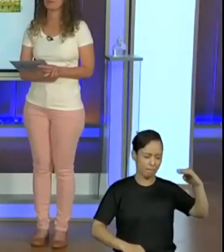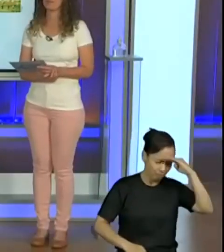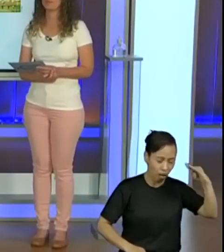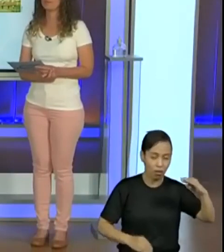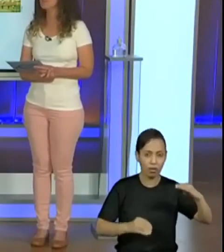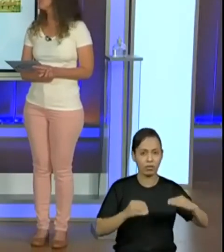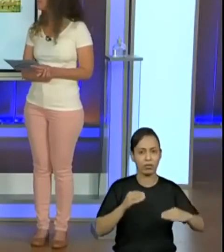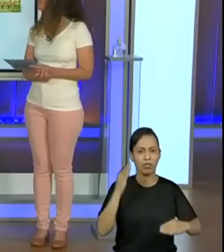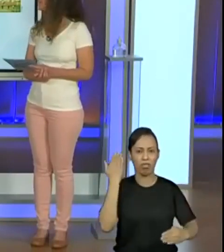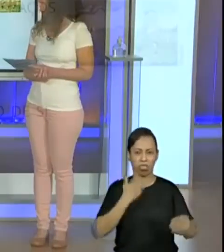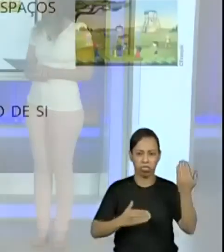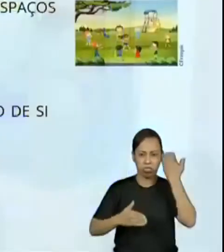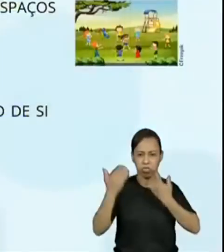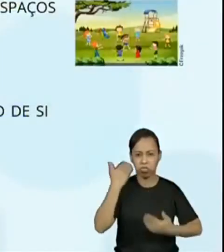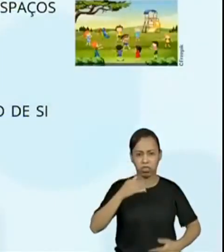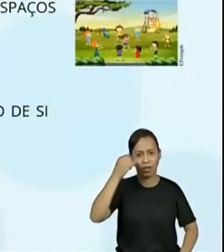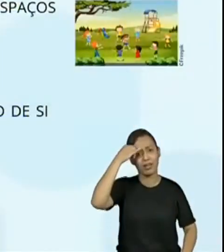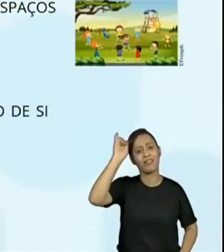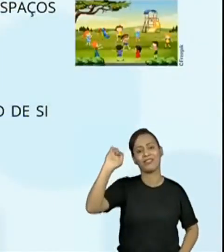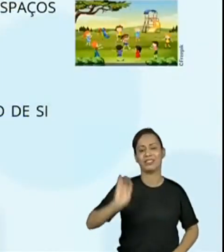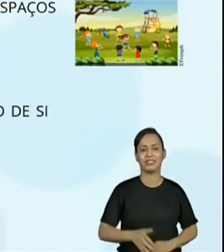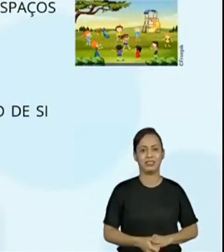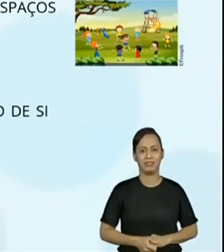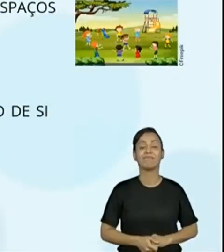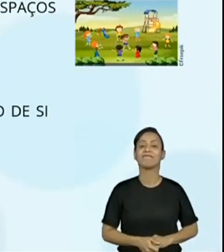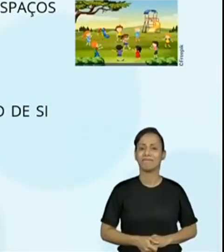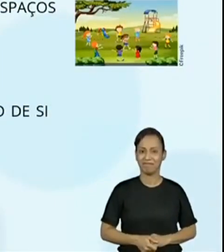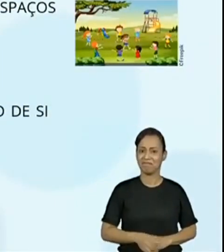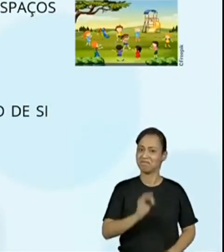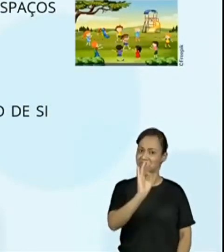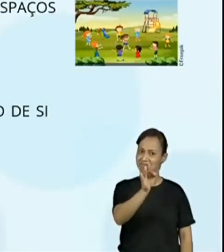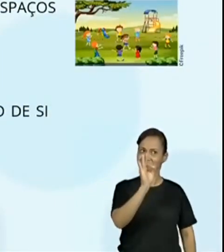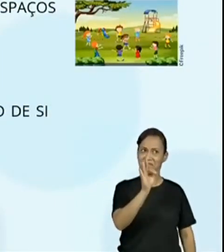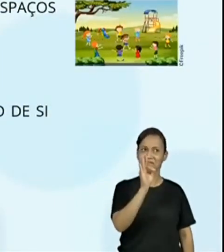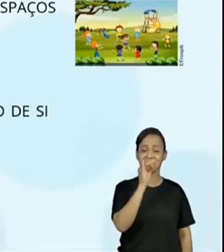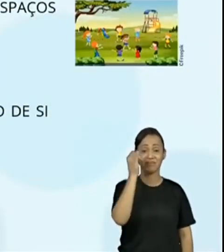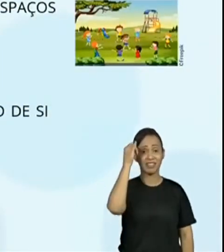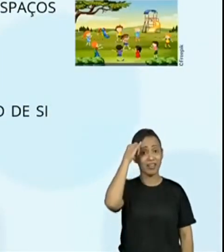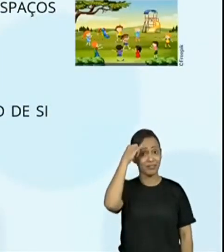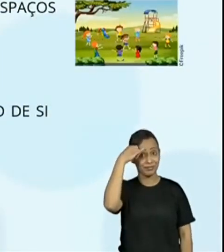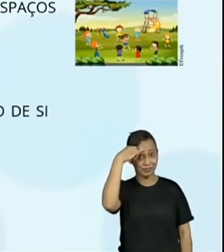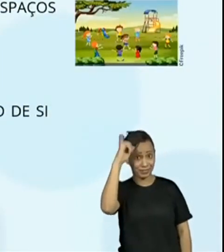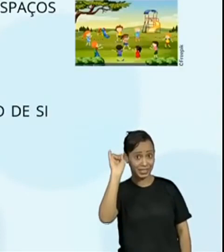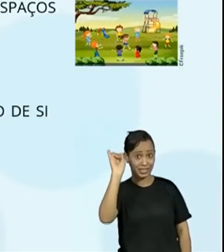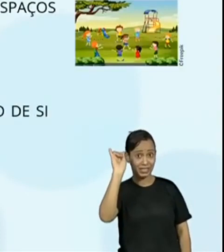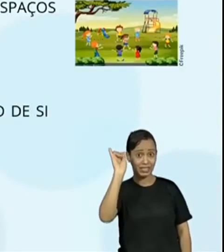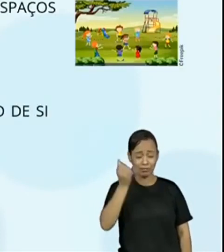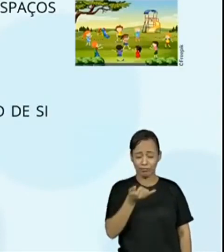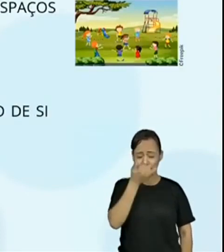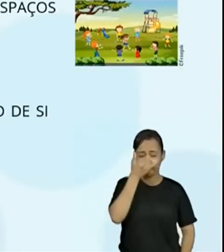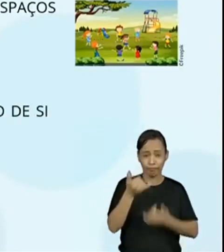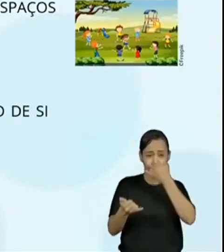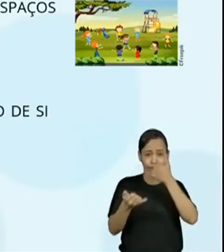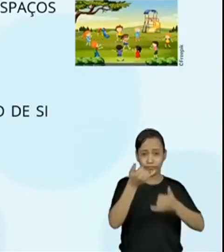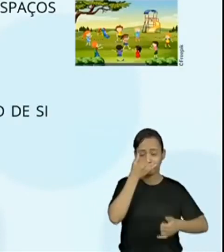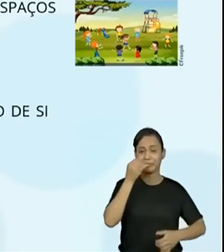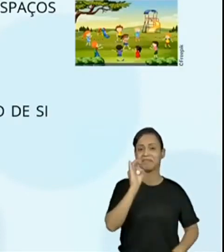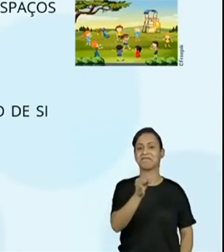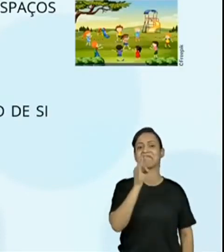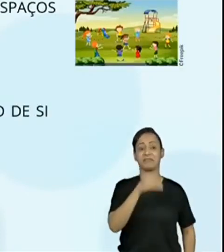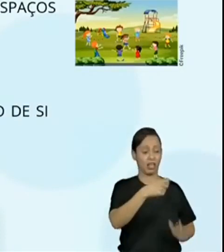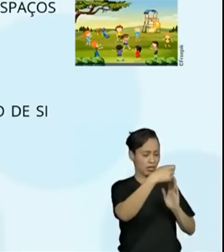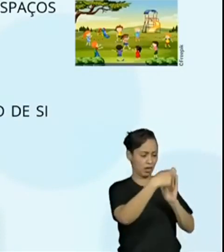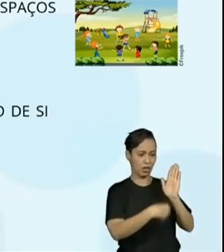para evitar acidentes. Nossa! Evitar. Ótimo! Não está no texto, mas a